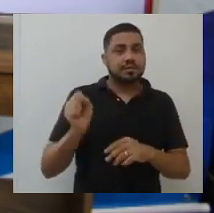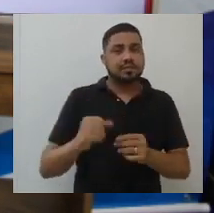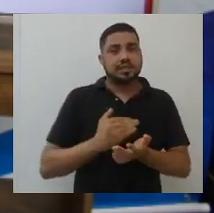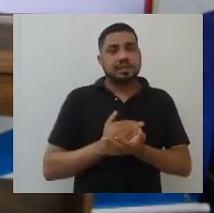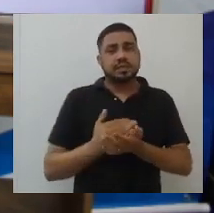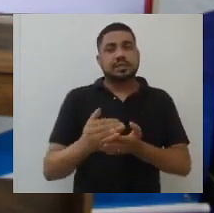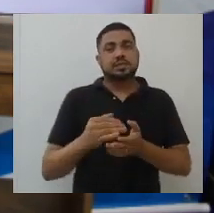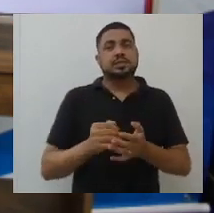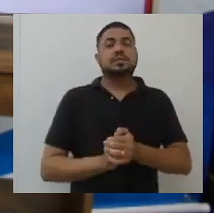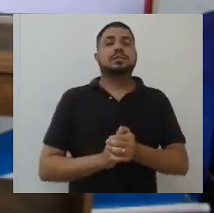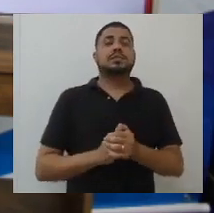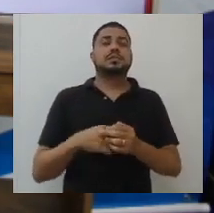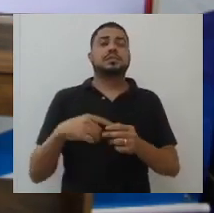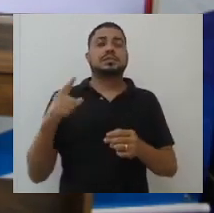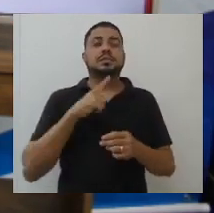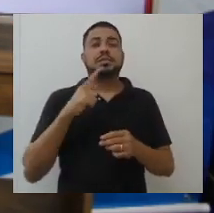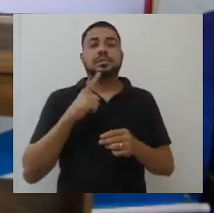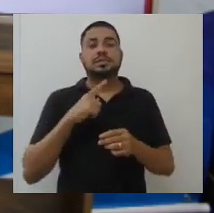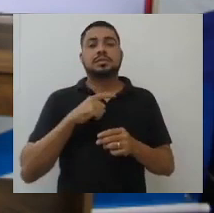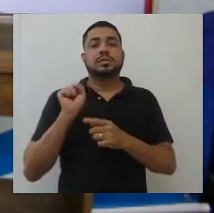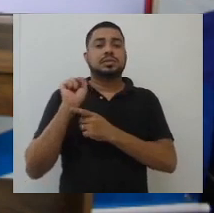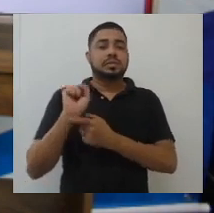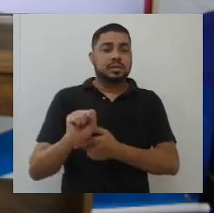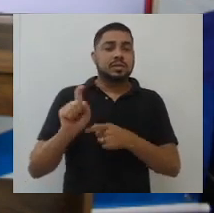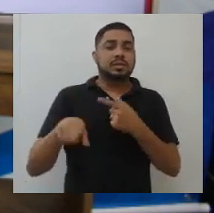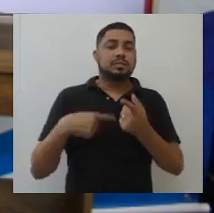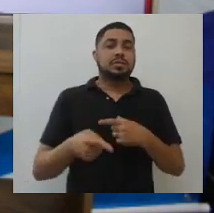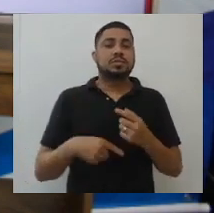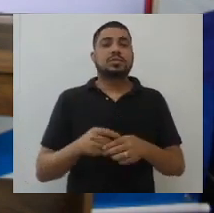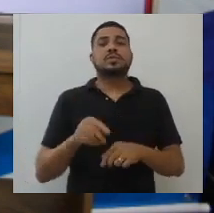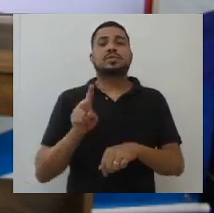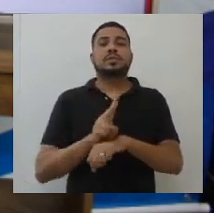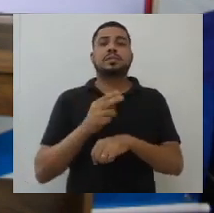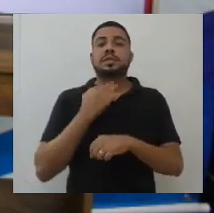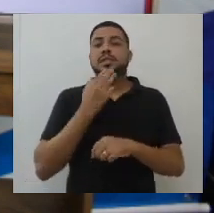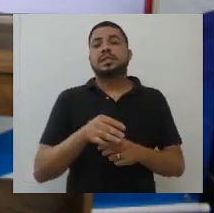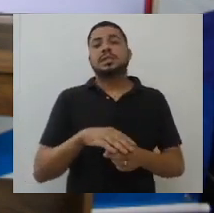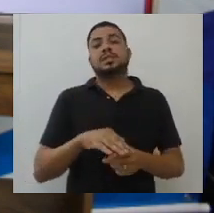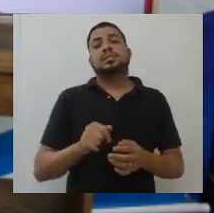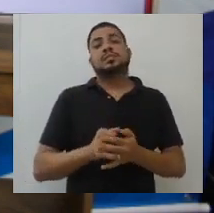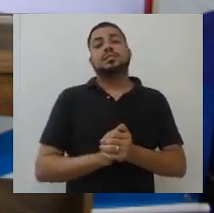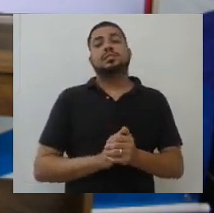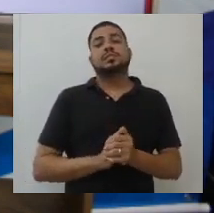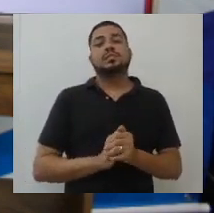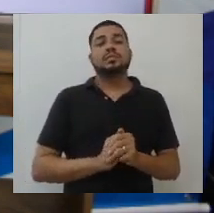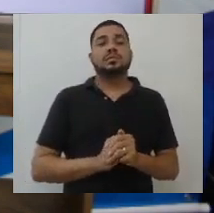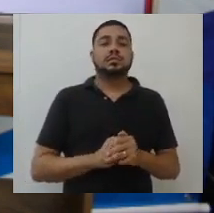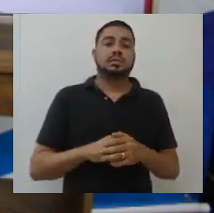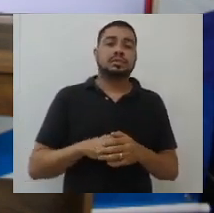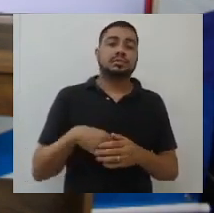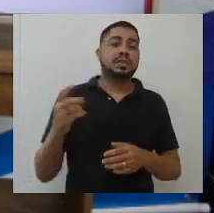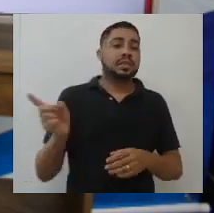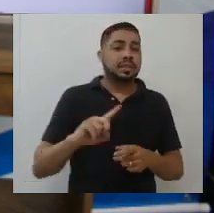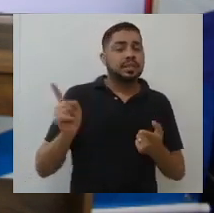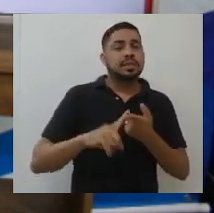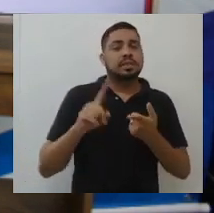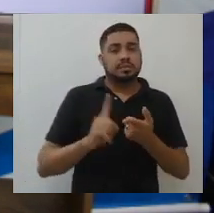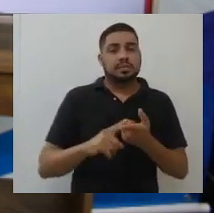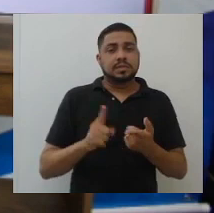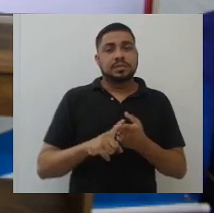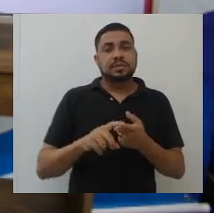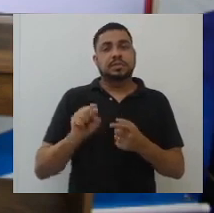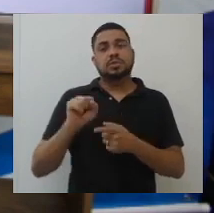com o sujeito, depois o verbo no infinitivo sem to e o complemento. Para negar, também com o